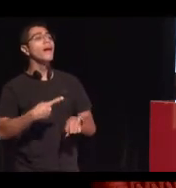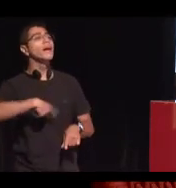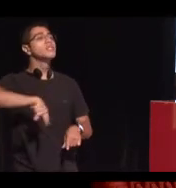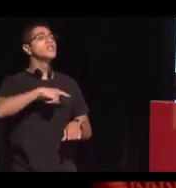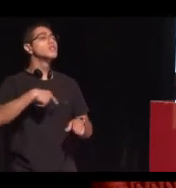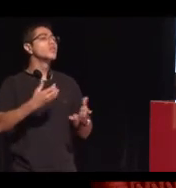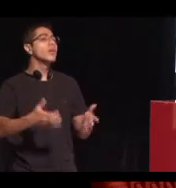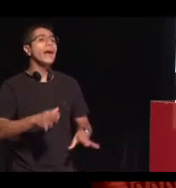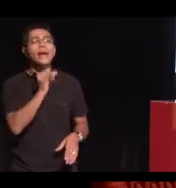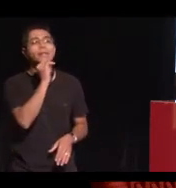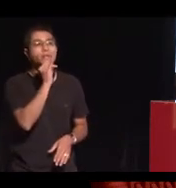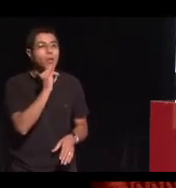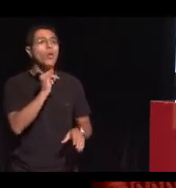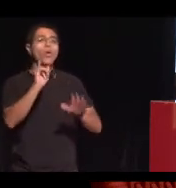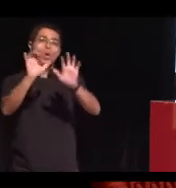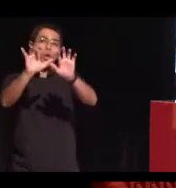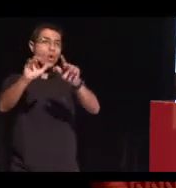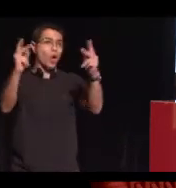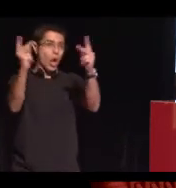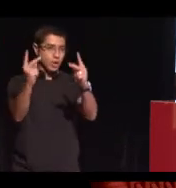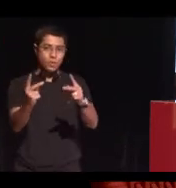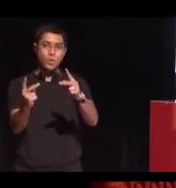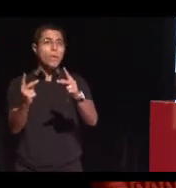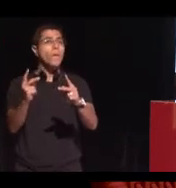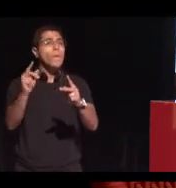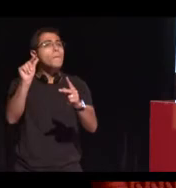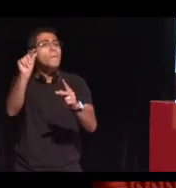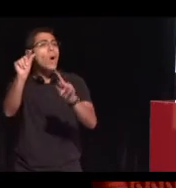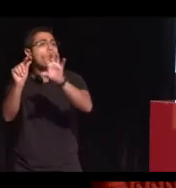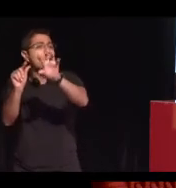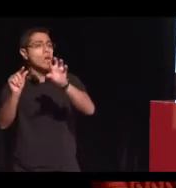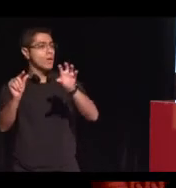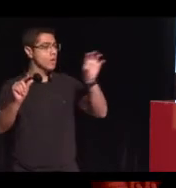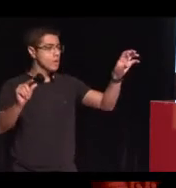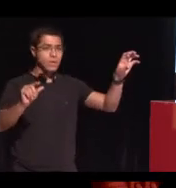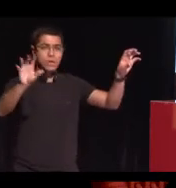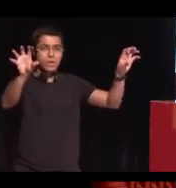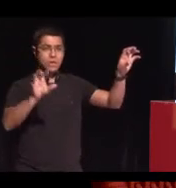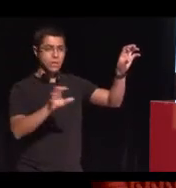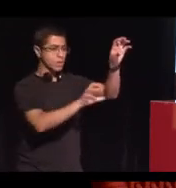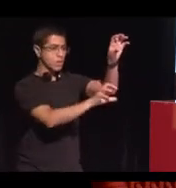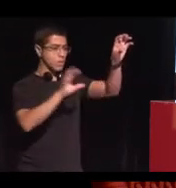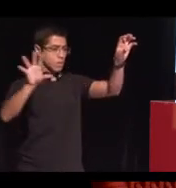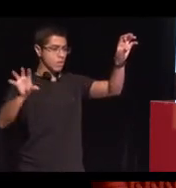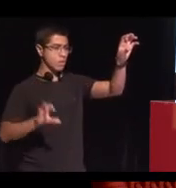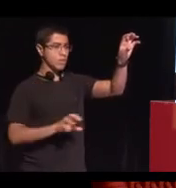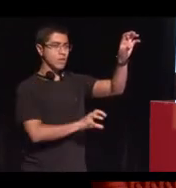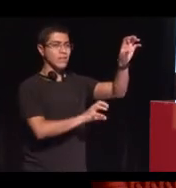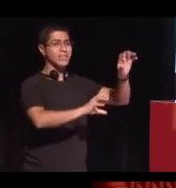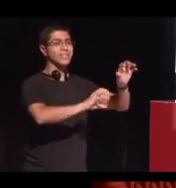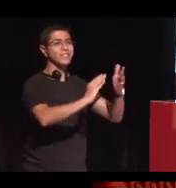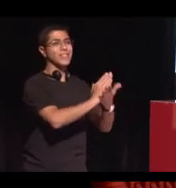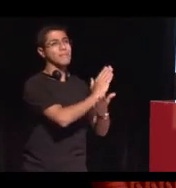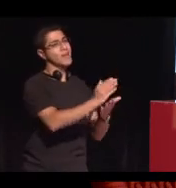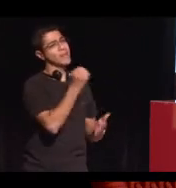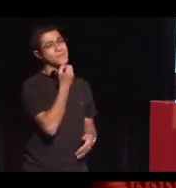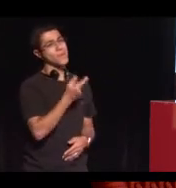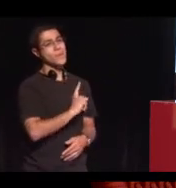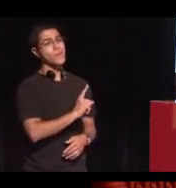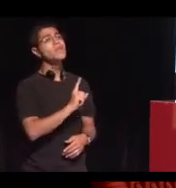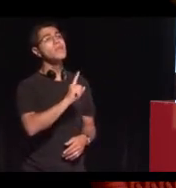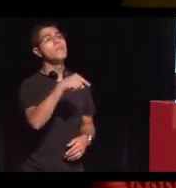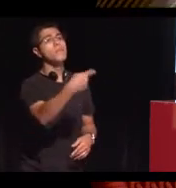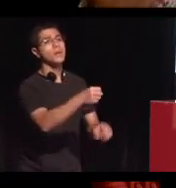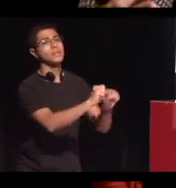né? Pegar um pedacinho de código, criar um serviço que depois vai virar um legado de novo. A gente não queria fazer isso. A gente queria mover toda